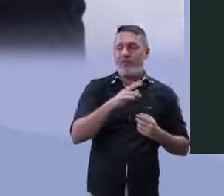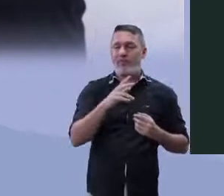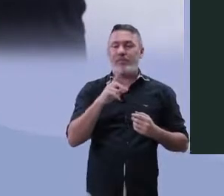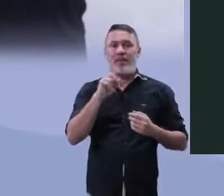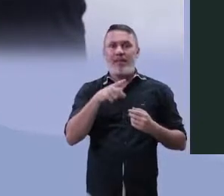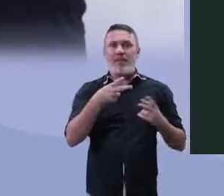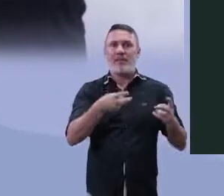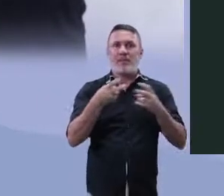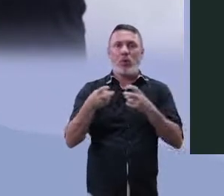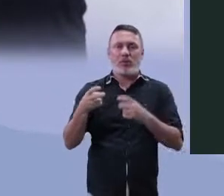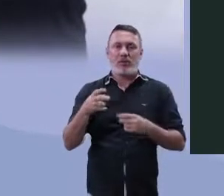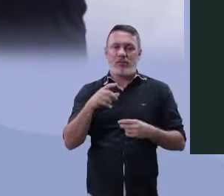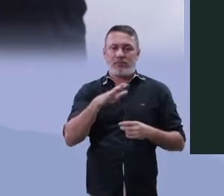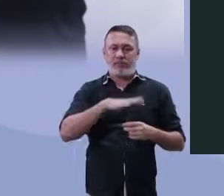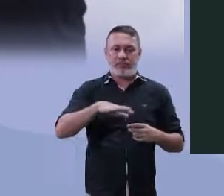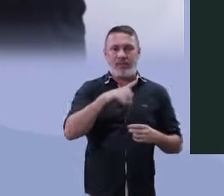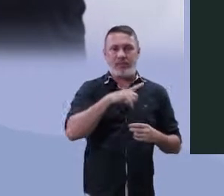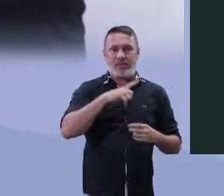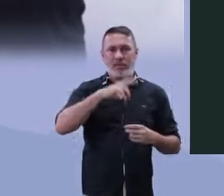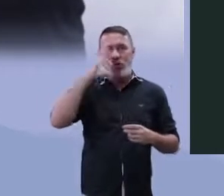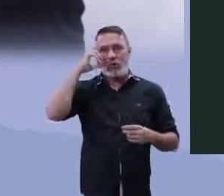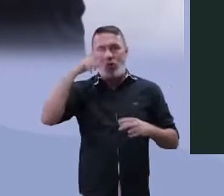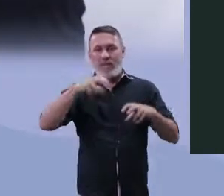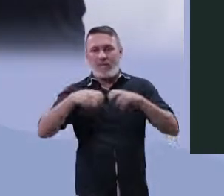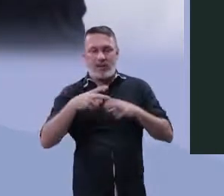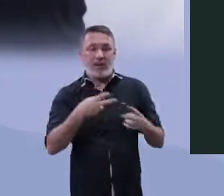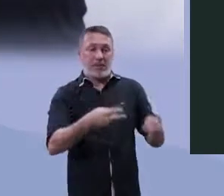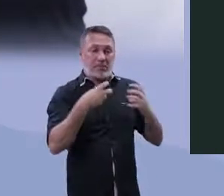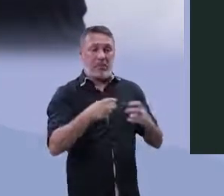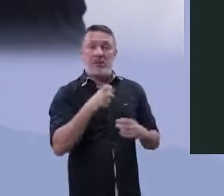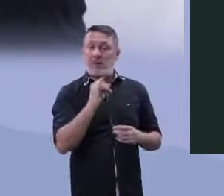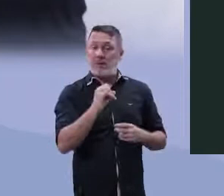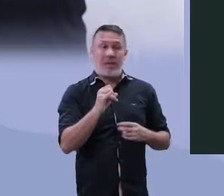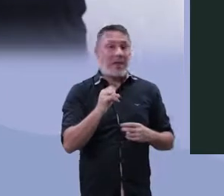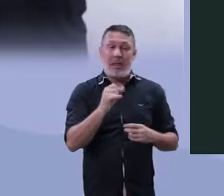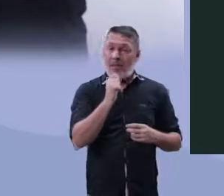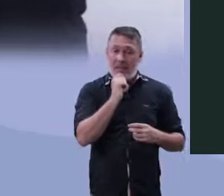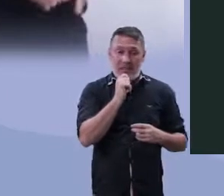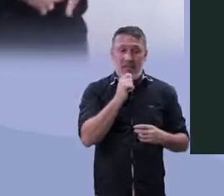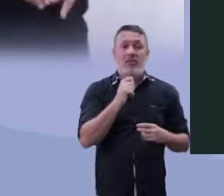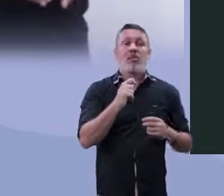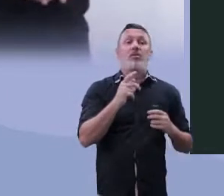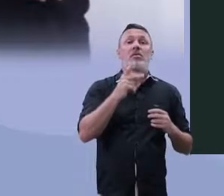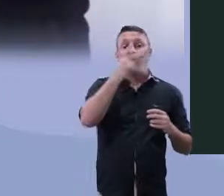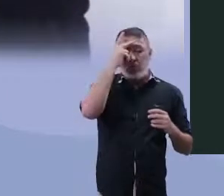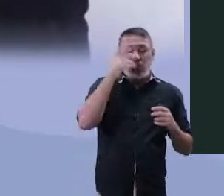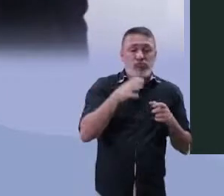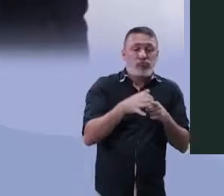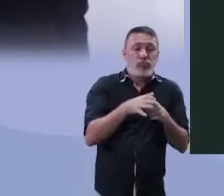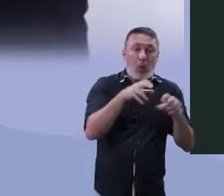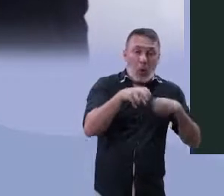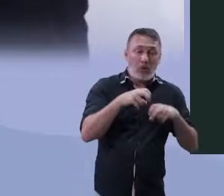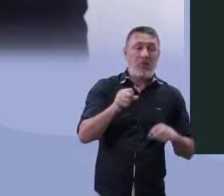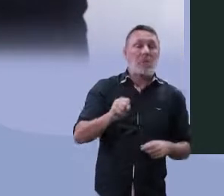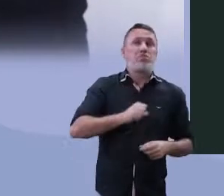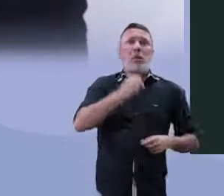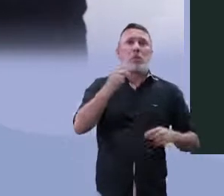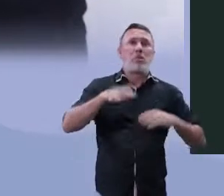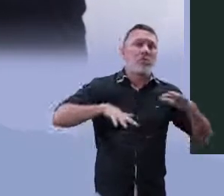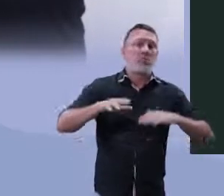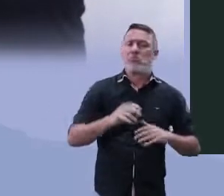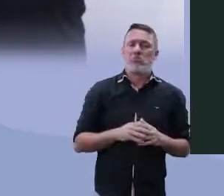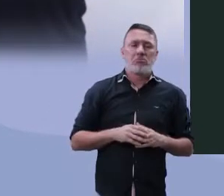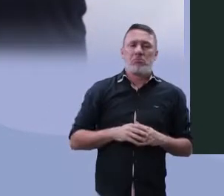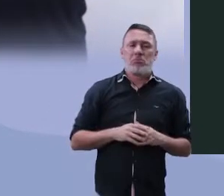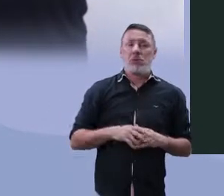como exploração minimamente aceitável, provavelmente não teremos uma revolta desse trabalhador, desse camponês. Agora,